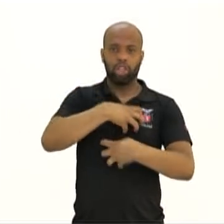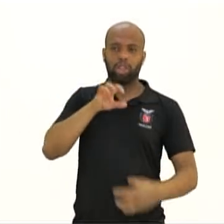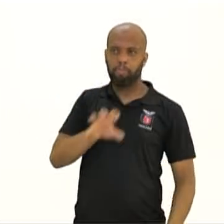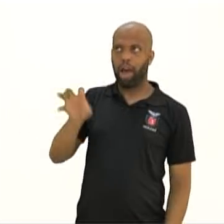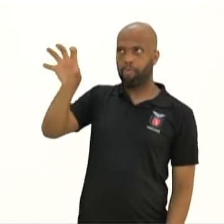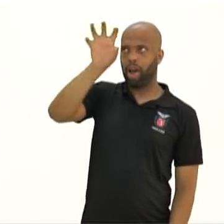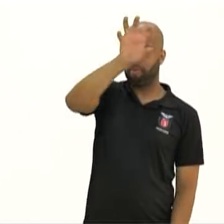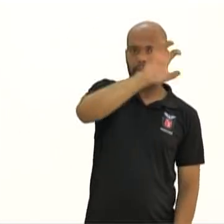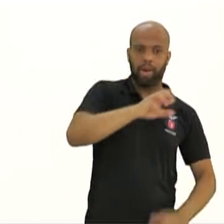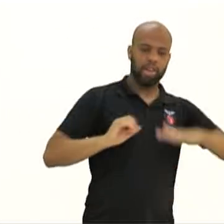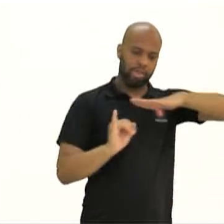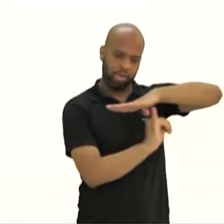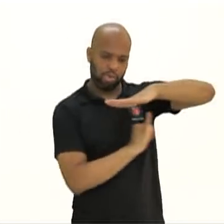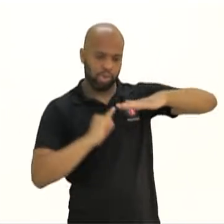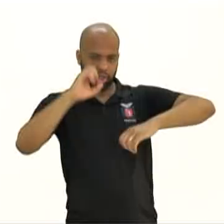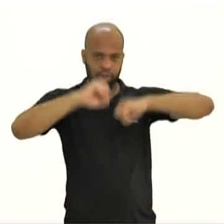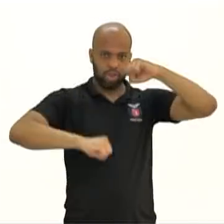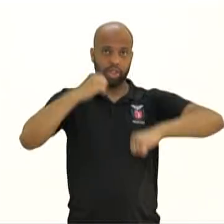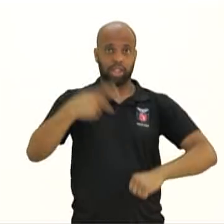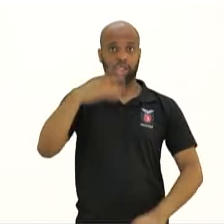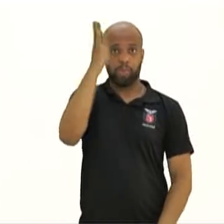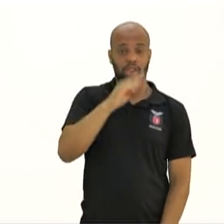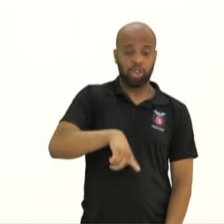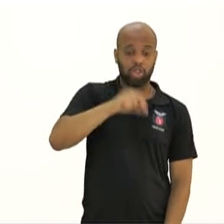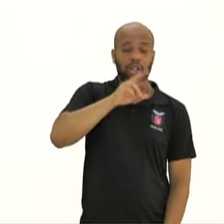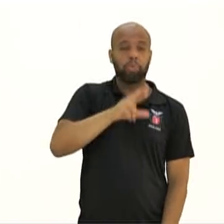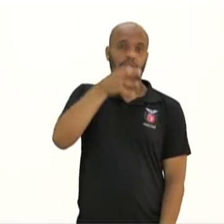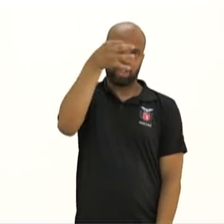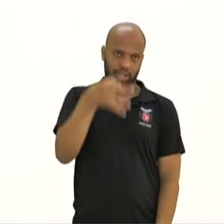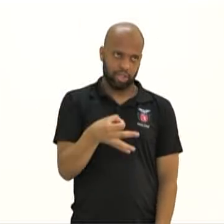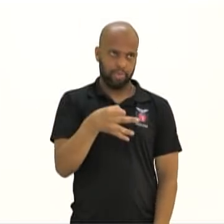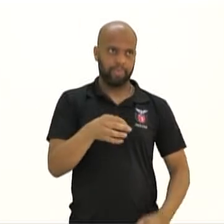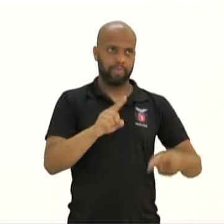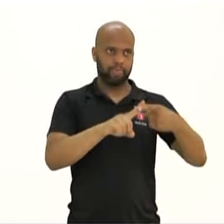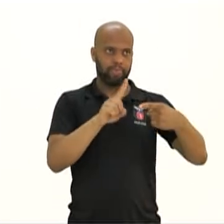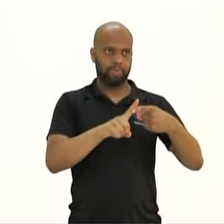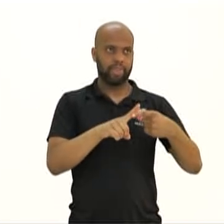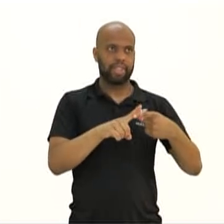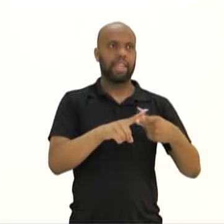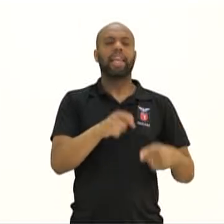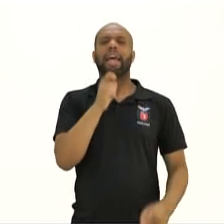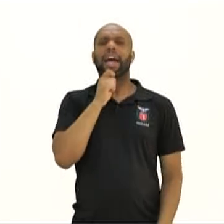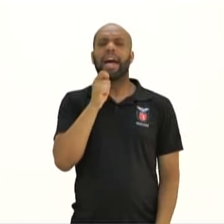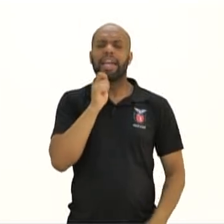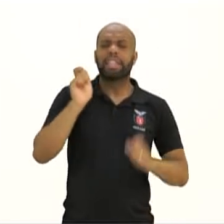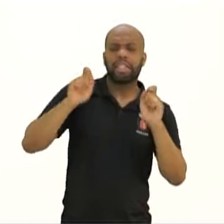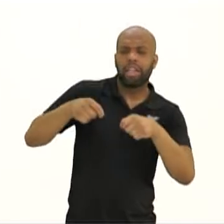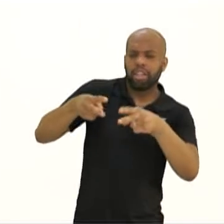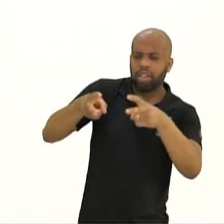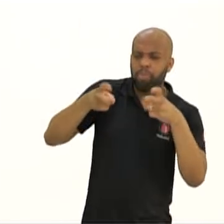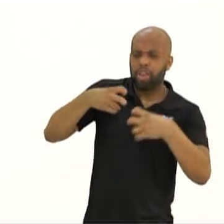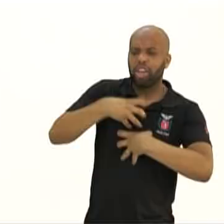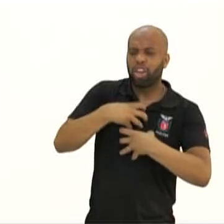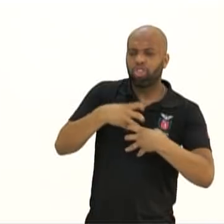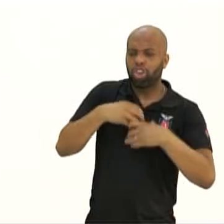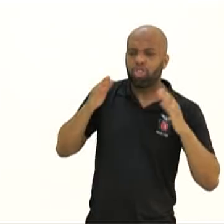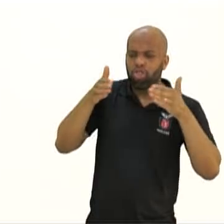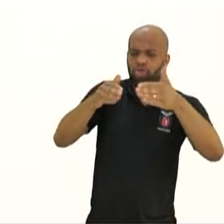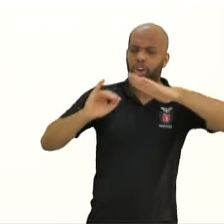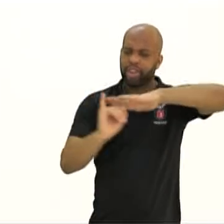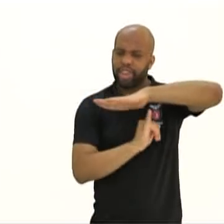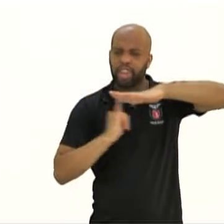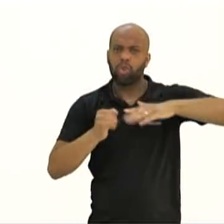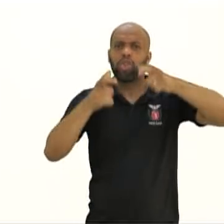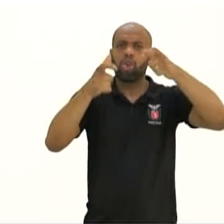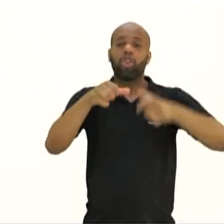das indústrias no Brasil, assinale a alternativa correta. Letra A. Ainda se observa uma nítida concentração industrial